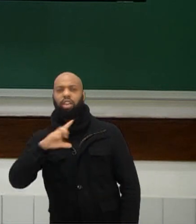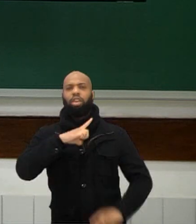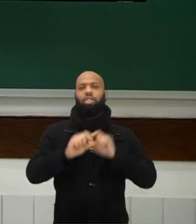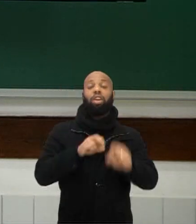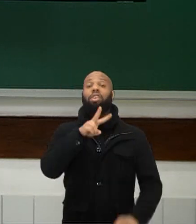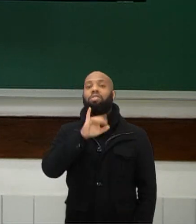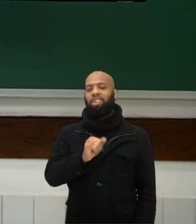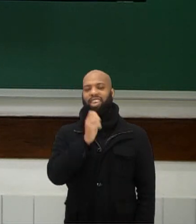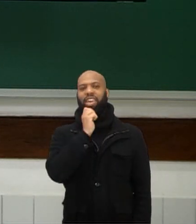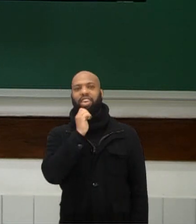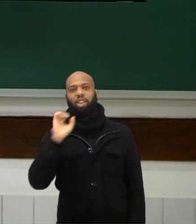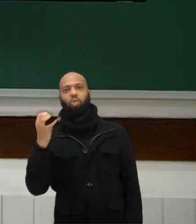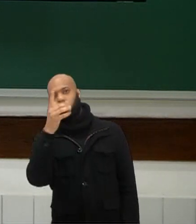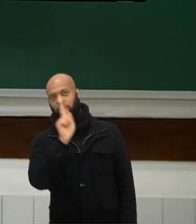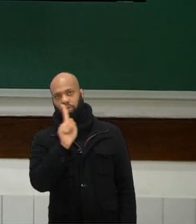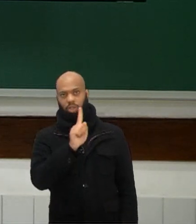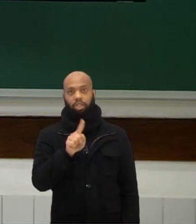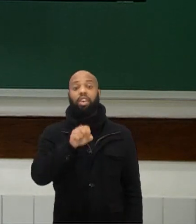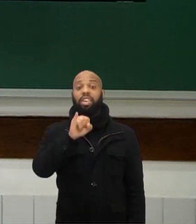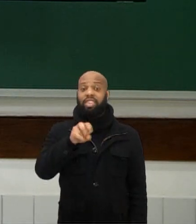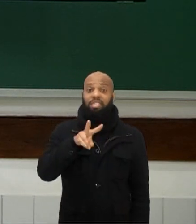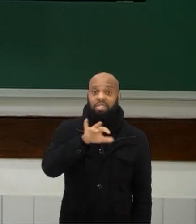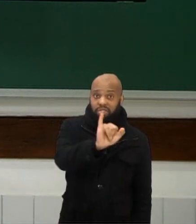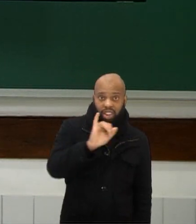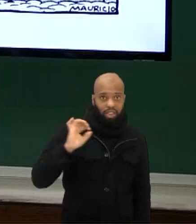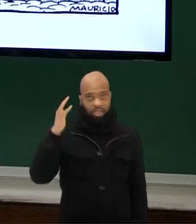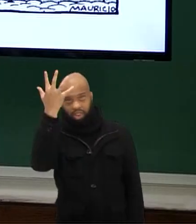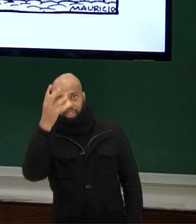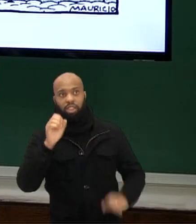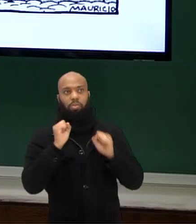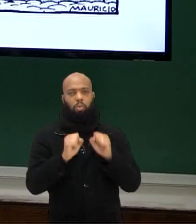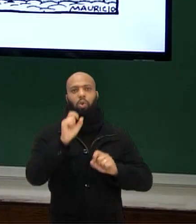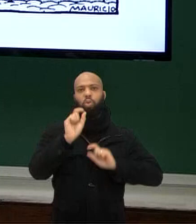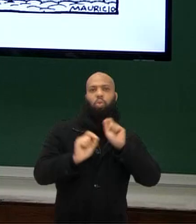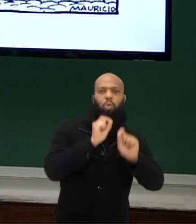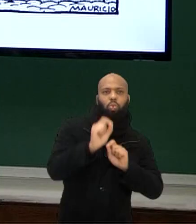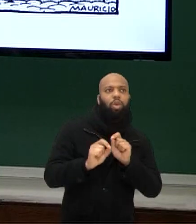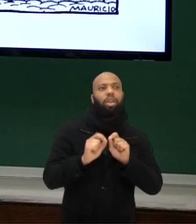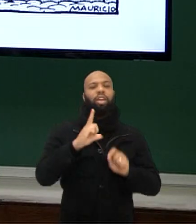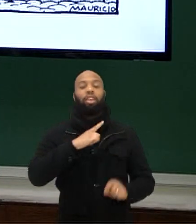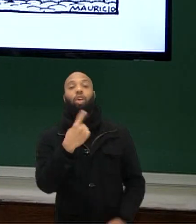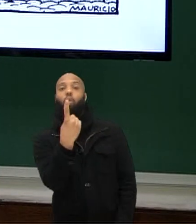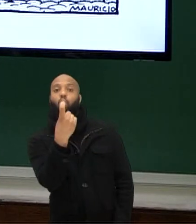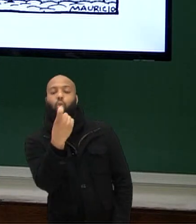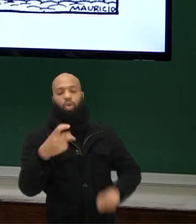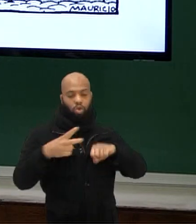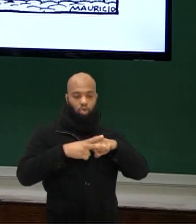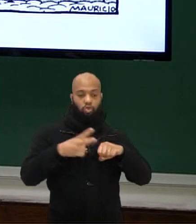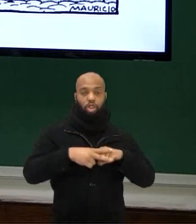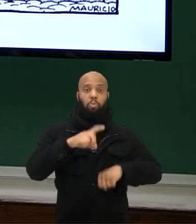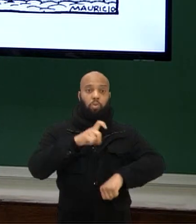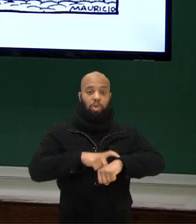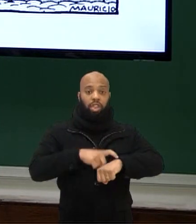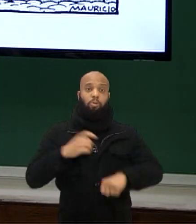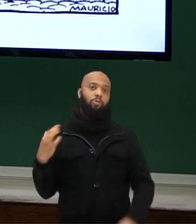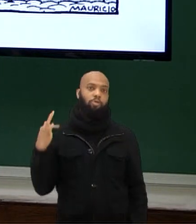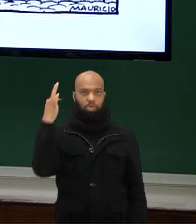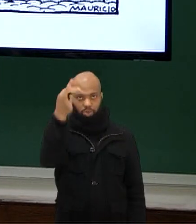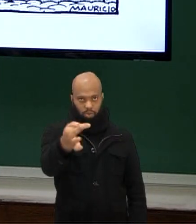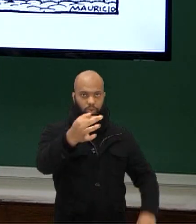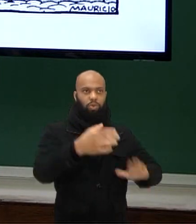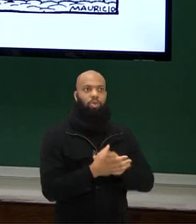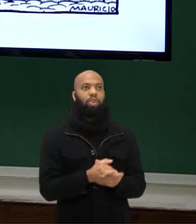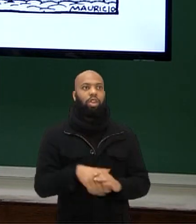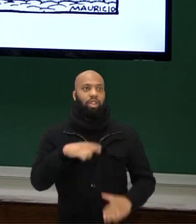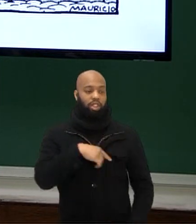vai acontecer. E se ainda vai acontecer, nós vamos colocar um verbo só no tempo futuro. E